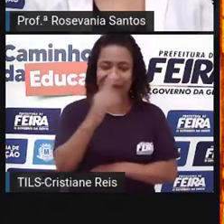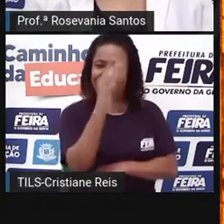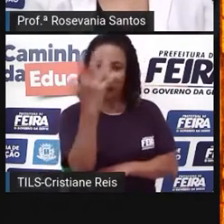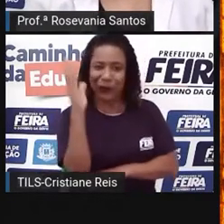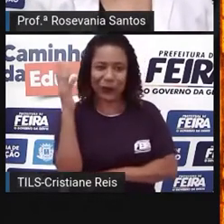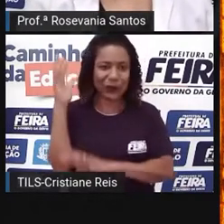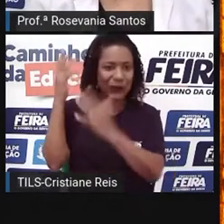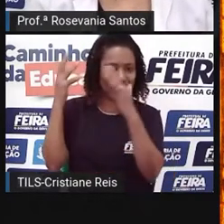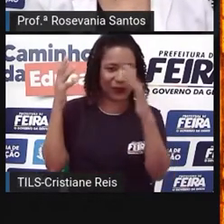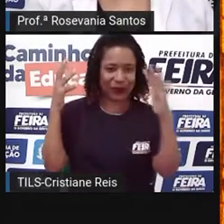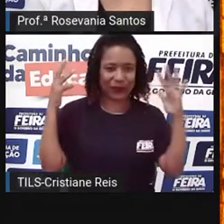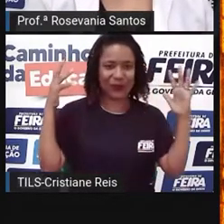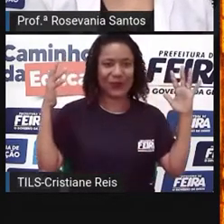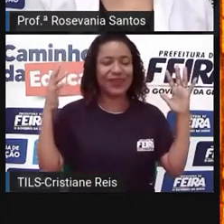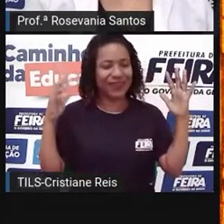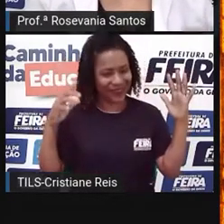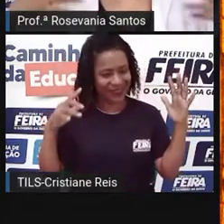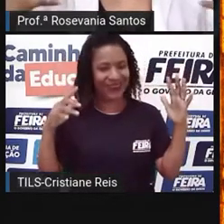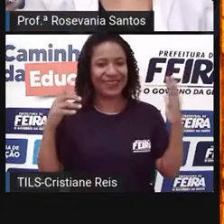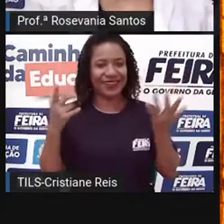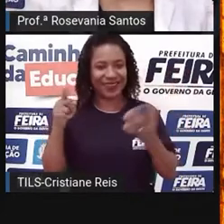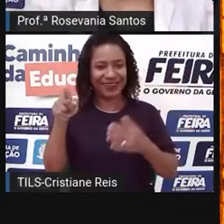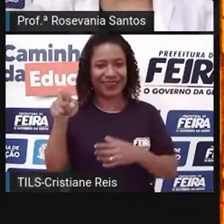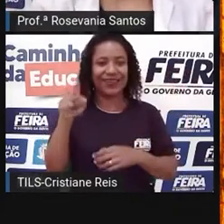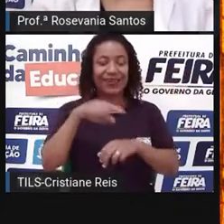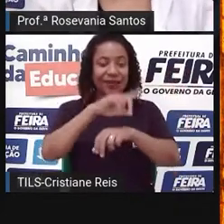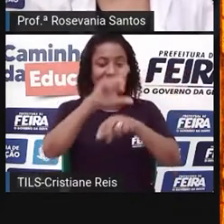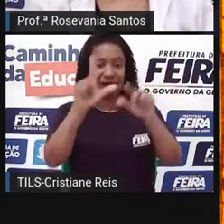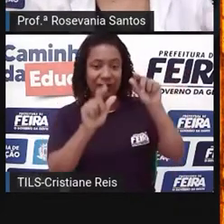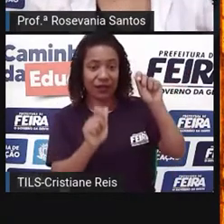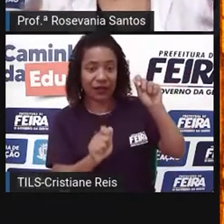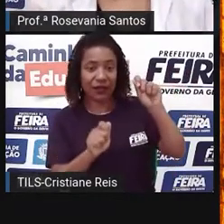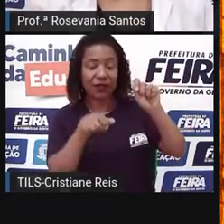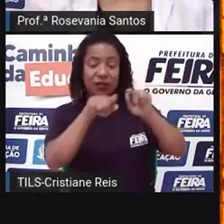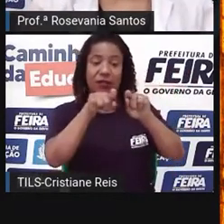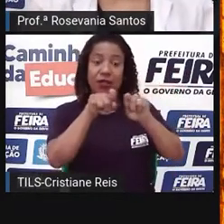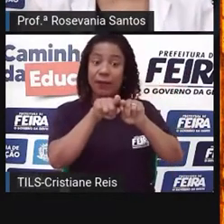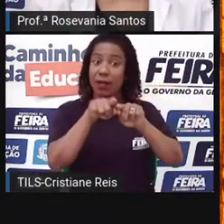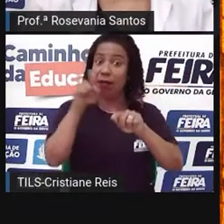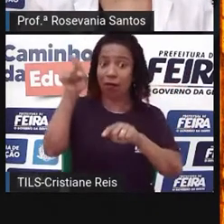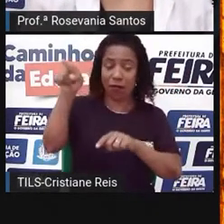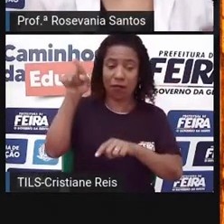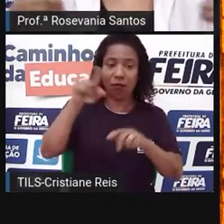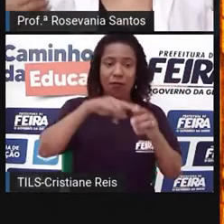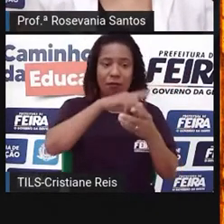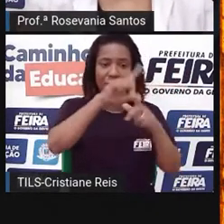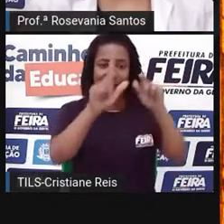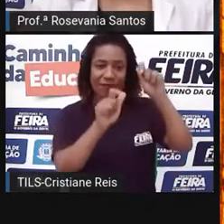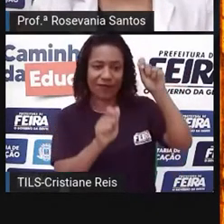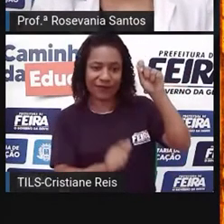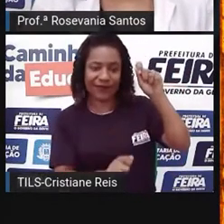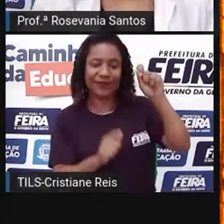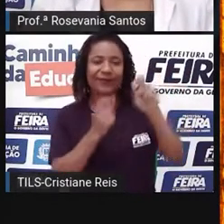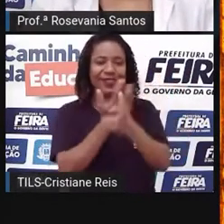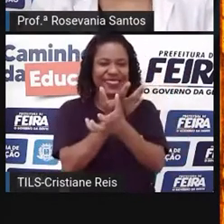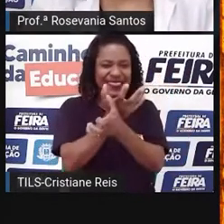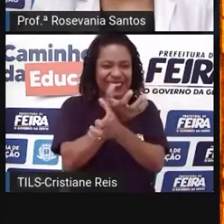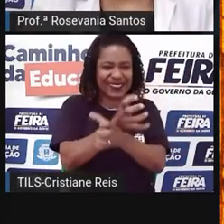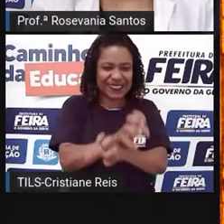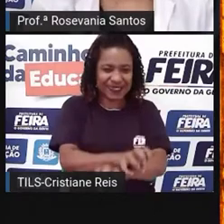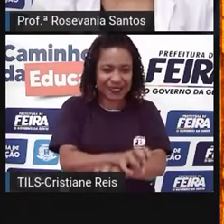africana, a questão do sol, porque nós temos deserto, né, o maior deserto do mundo a gente tem aí. Temos também as